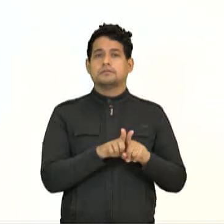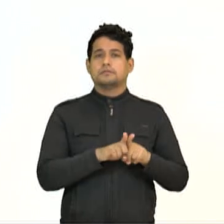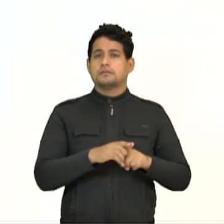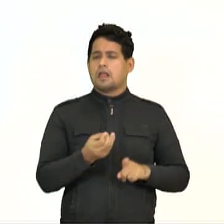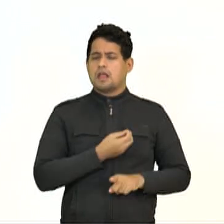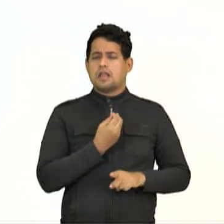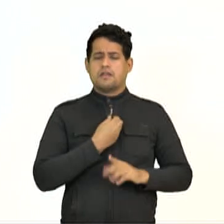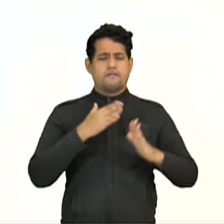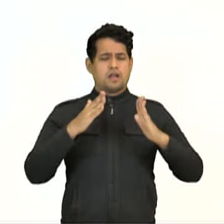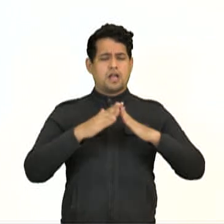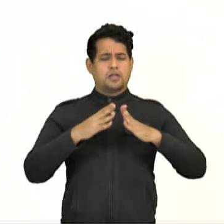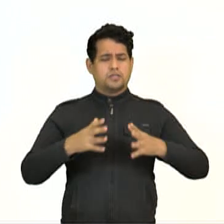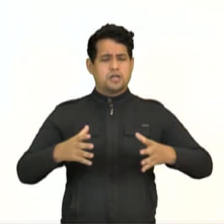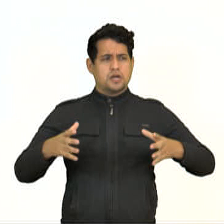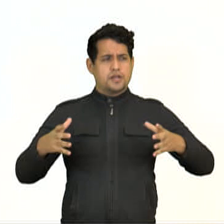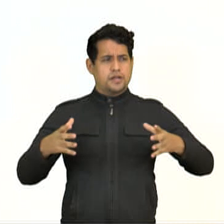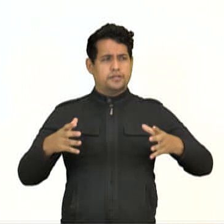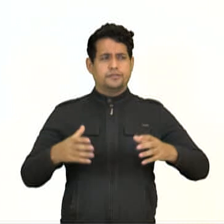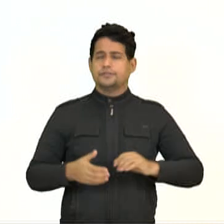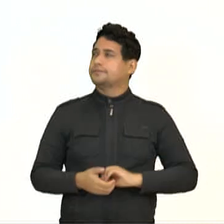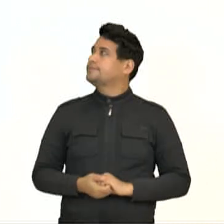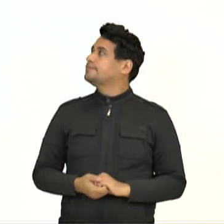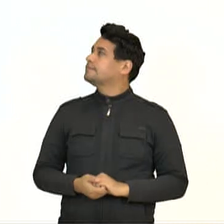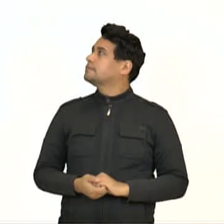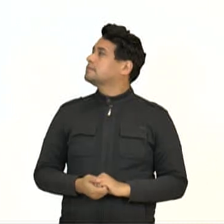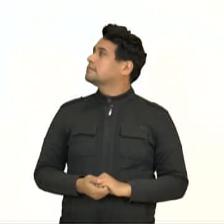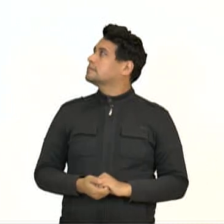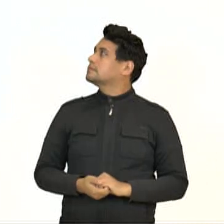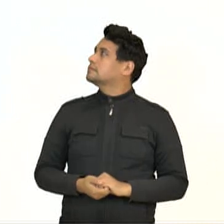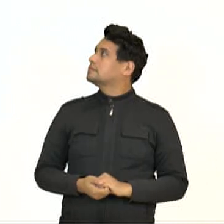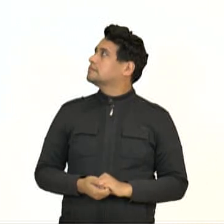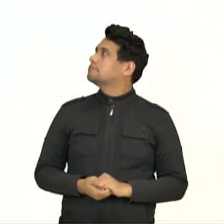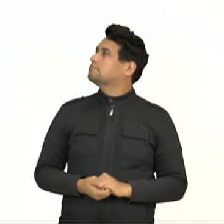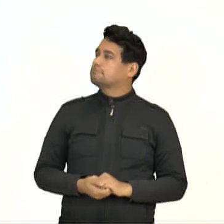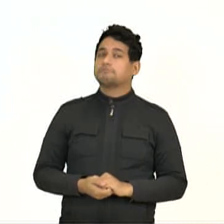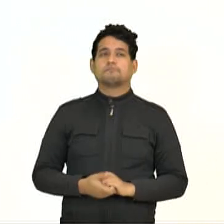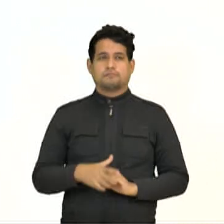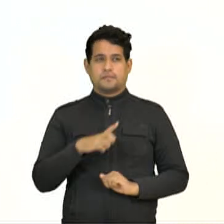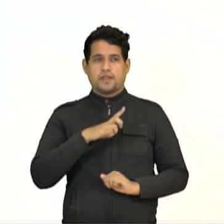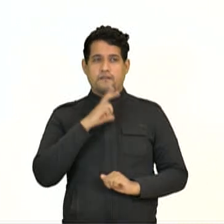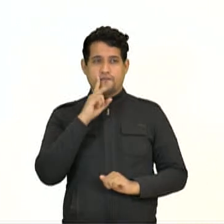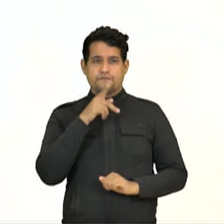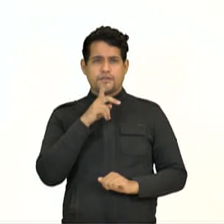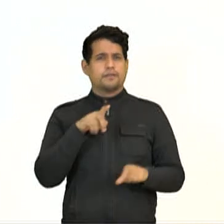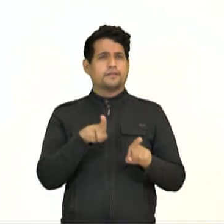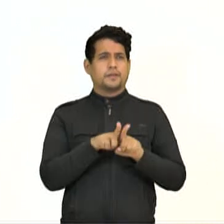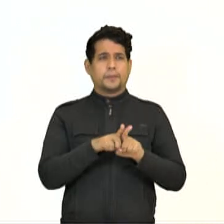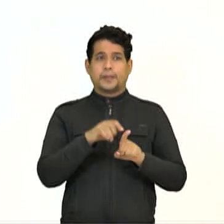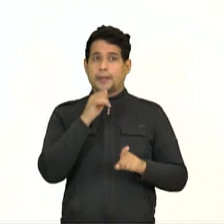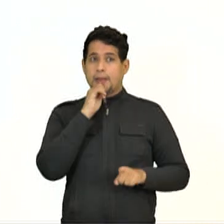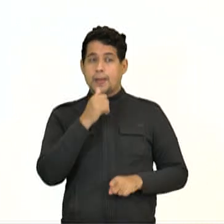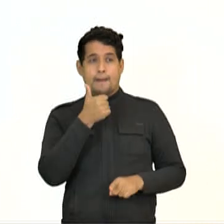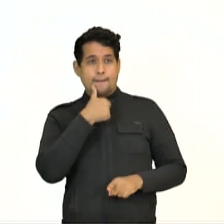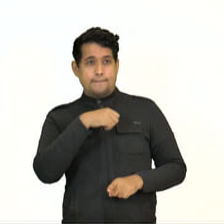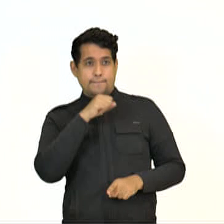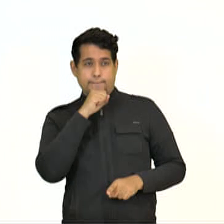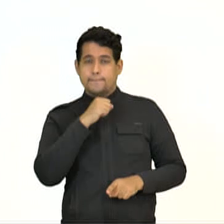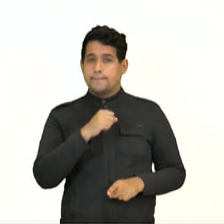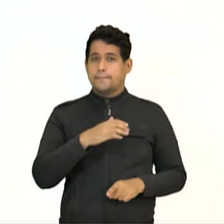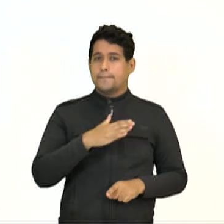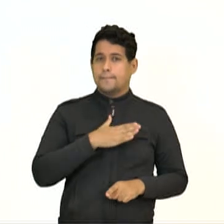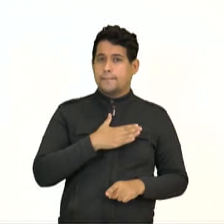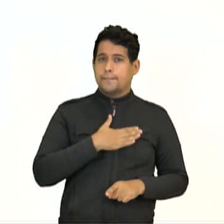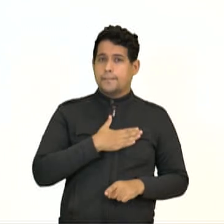big house with my mom, my grandma and my 2 sisters. Na primeira parte, então, ele